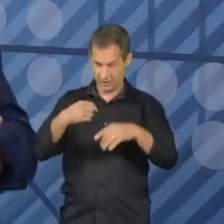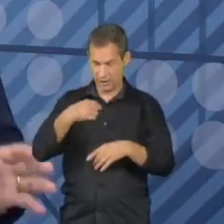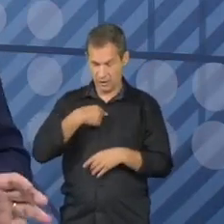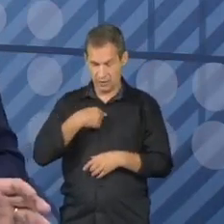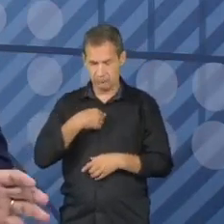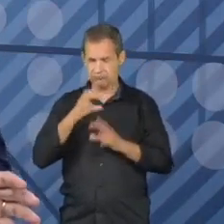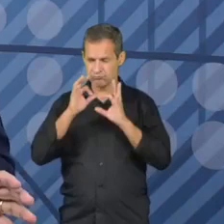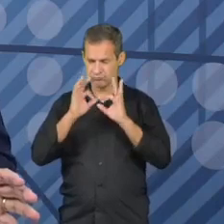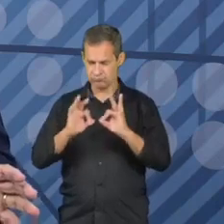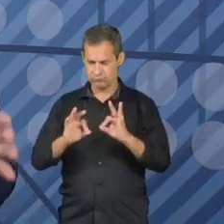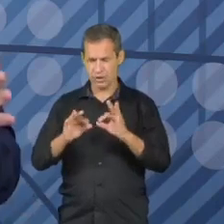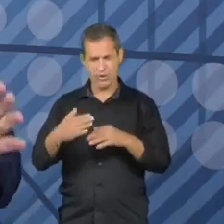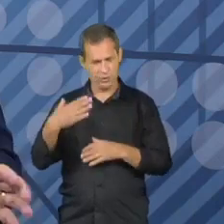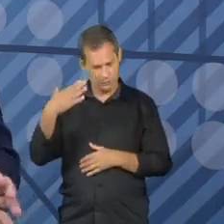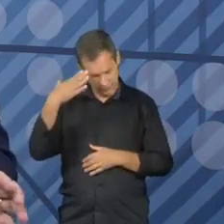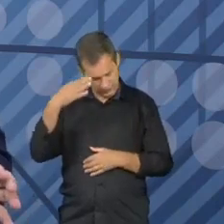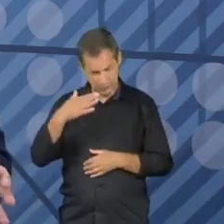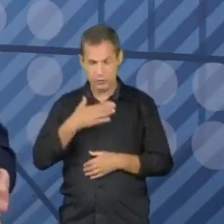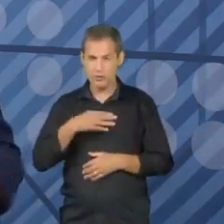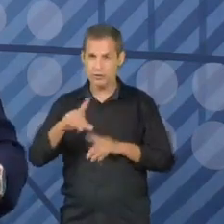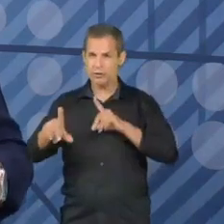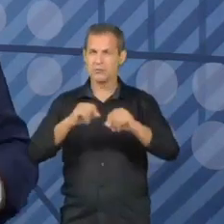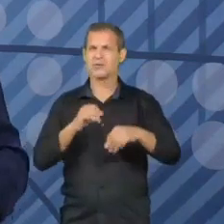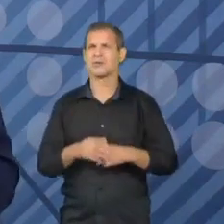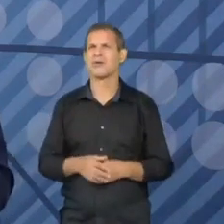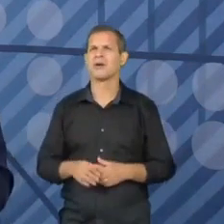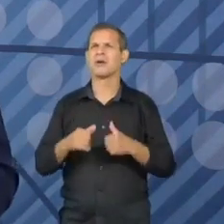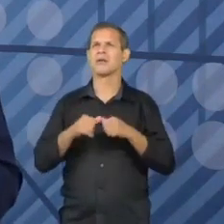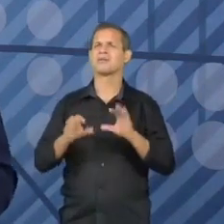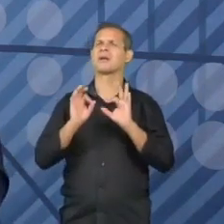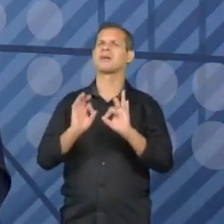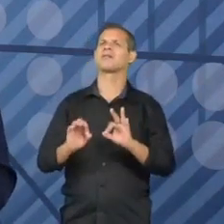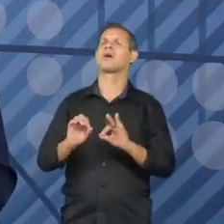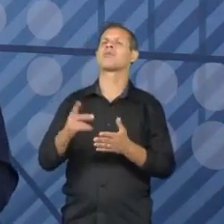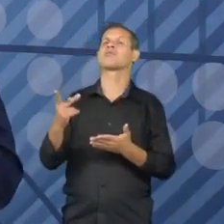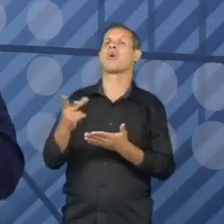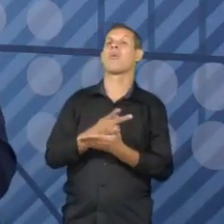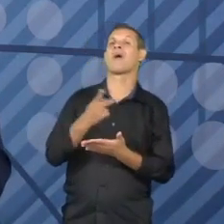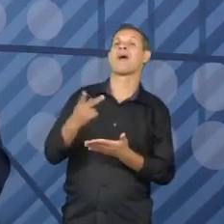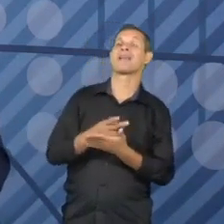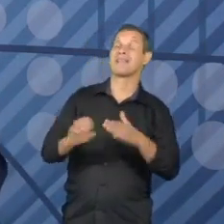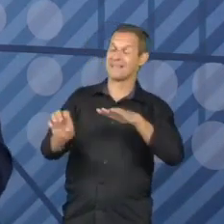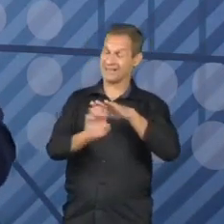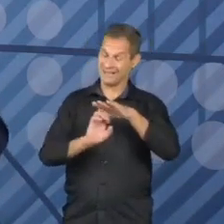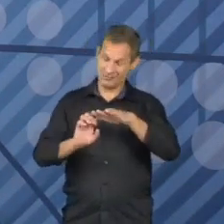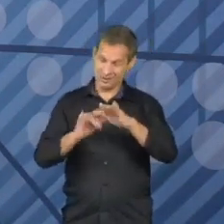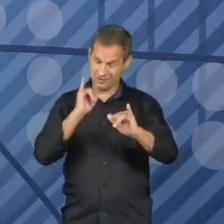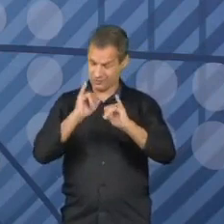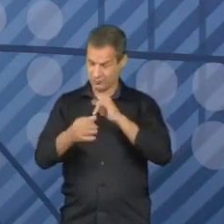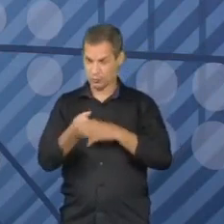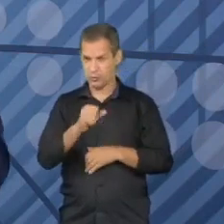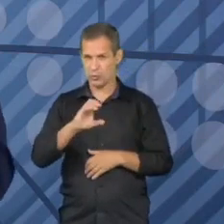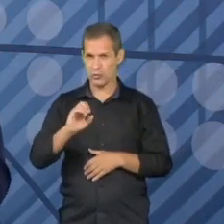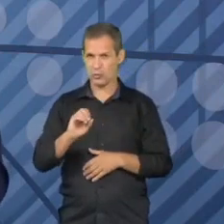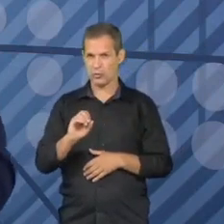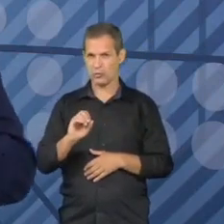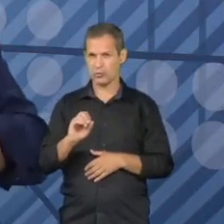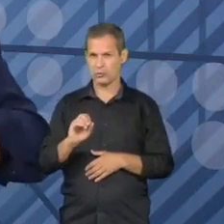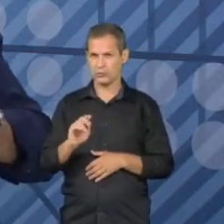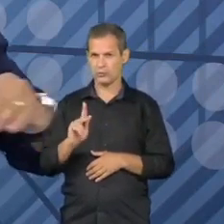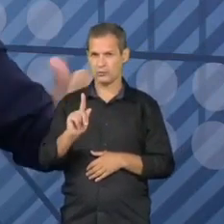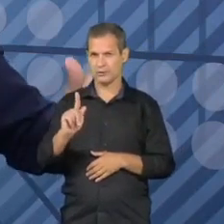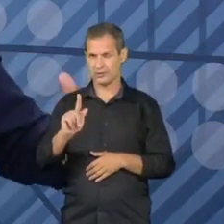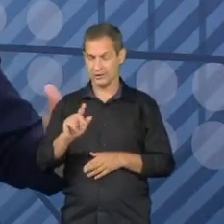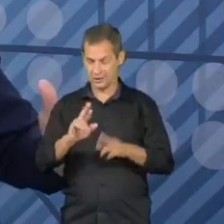sei exatamente que a minha decisão ela está correta ou não. A empresa informou 80 quilos, eu verifiquei